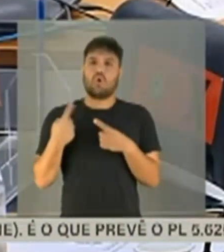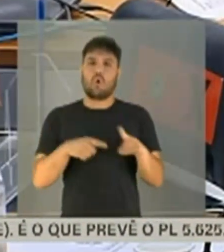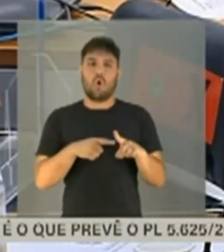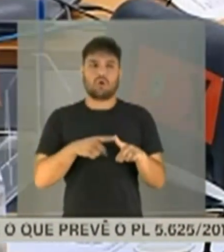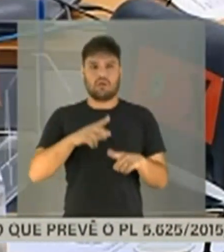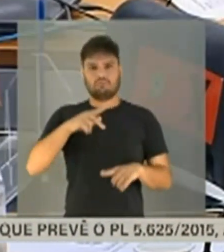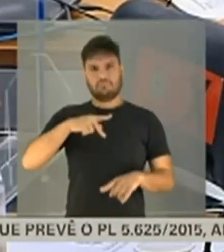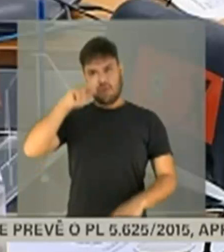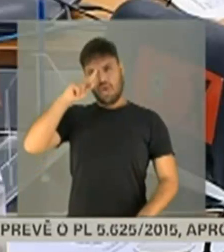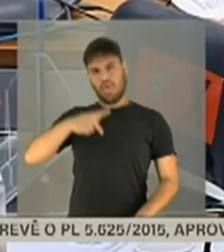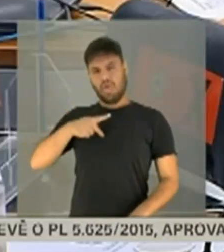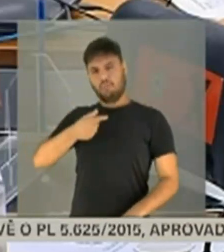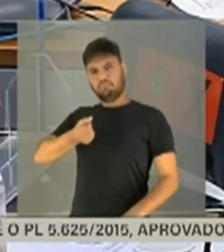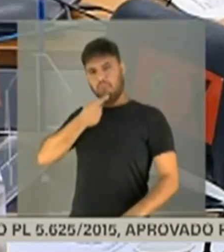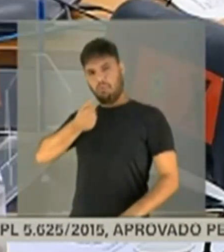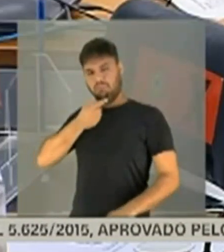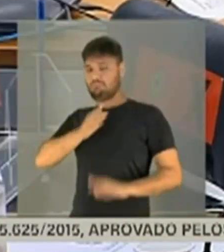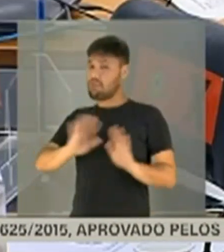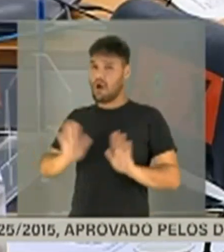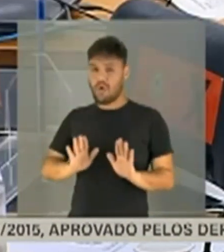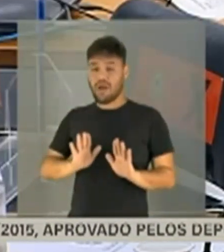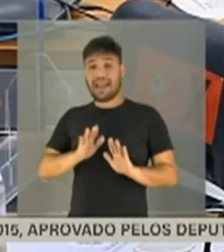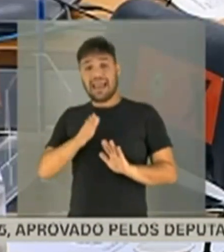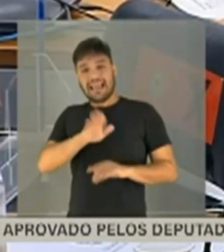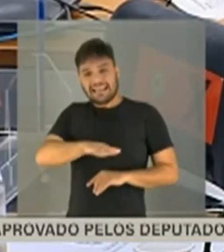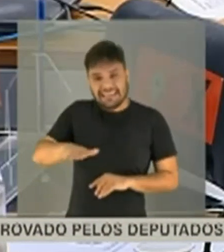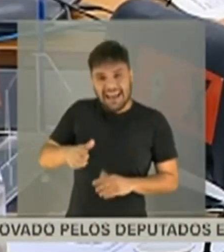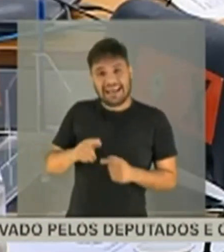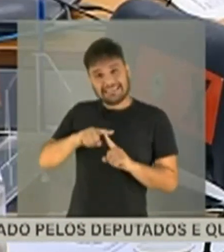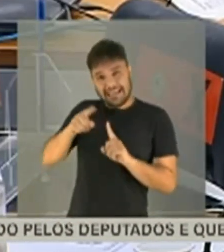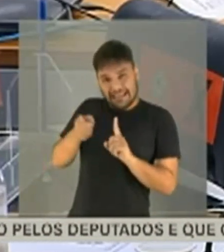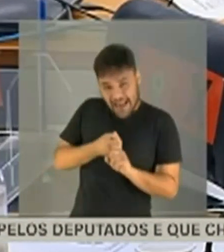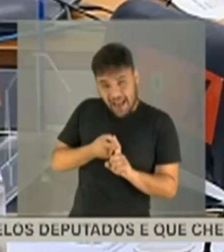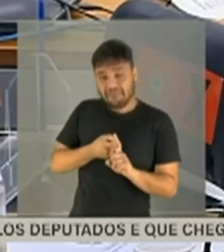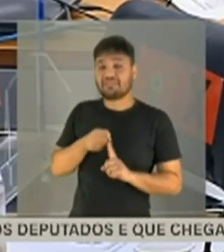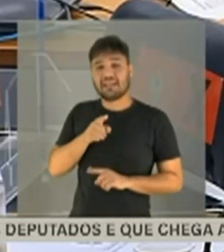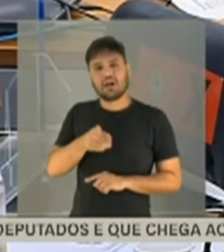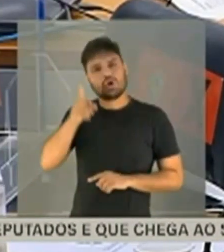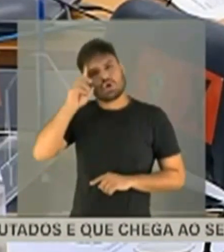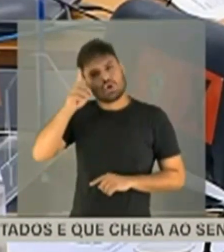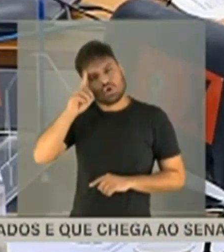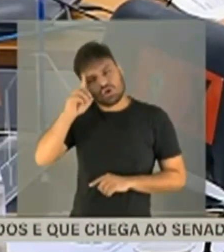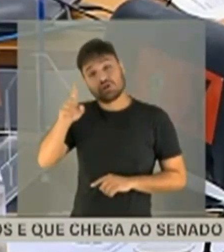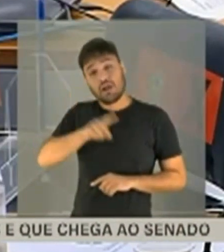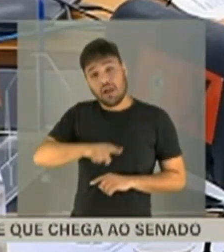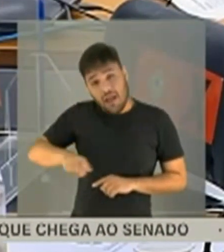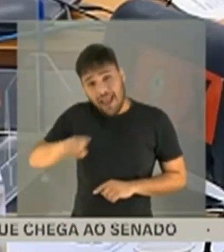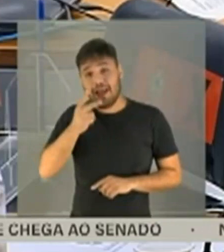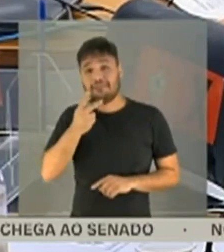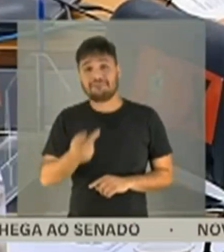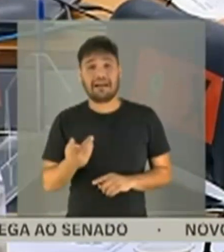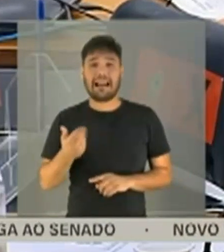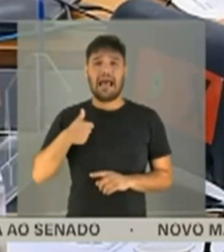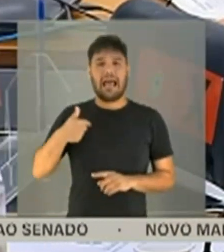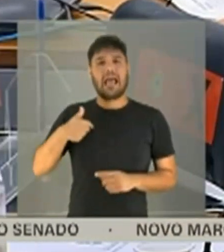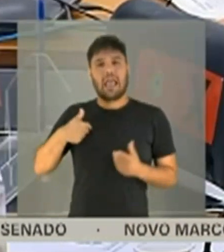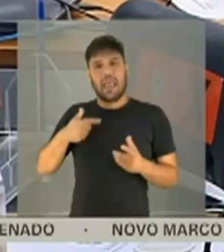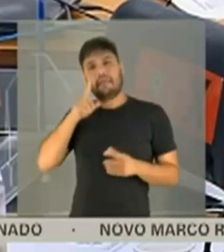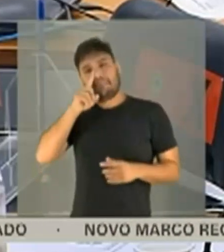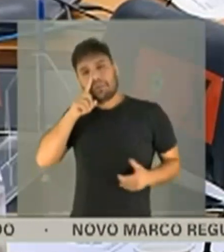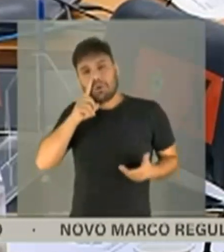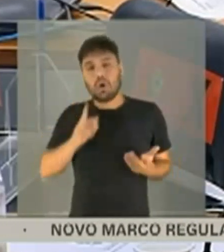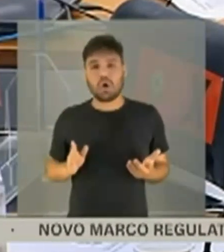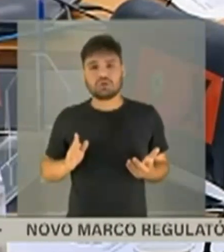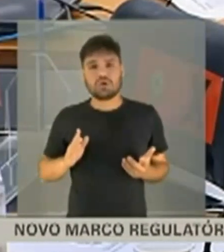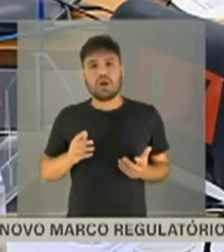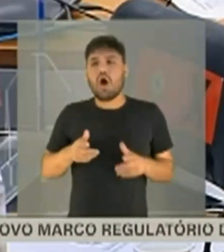automedicação, até crianças e grávidas, inclusive preventivamente ou diariamente, e se diz por aí que são tão perigosos.